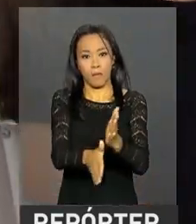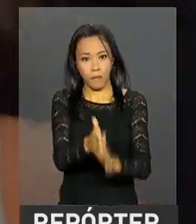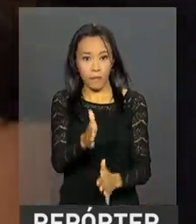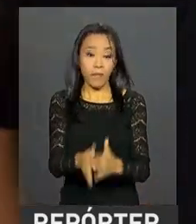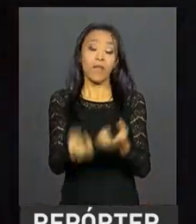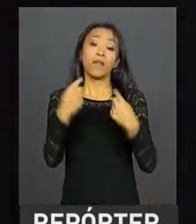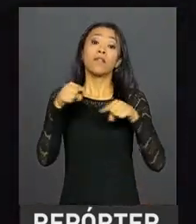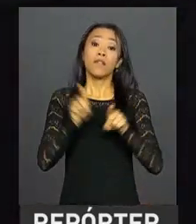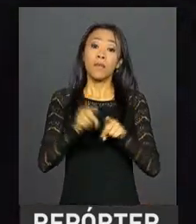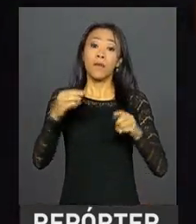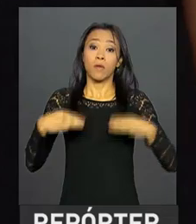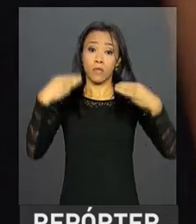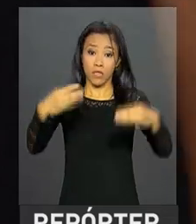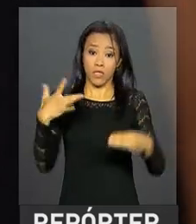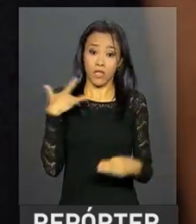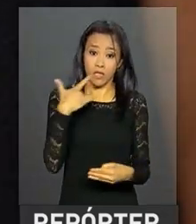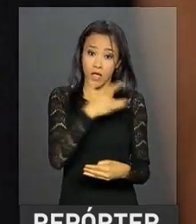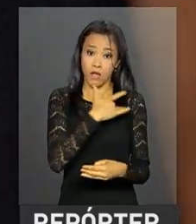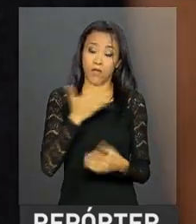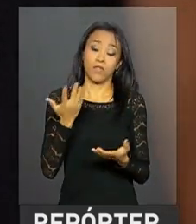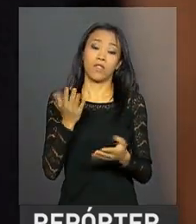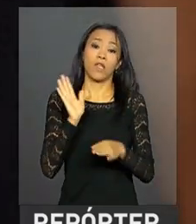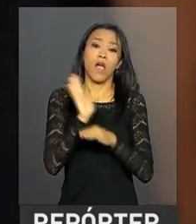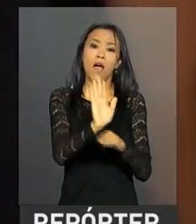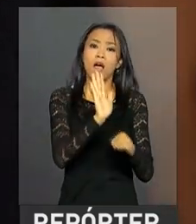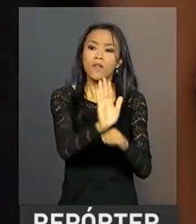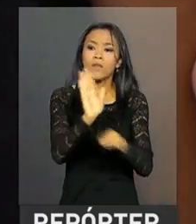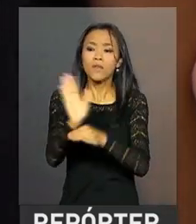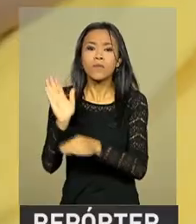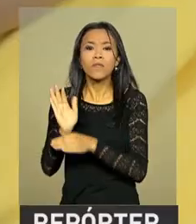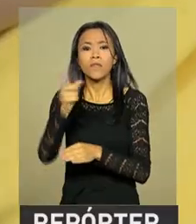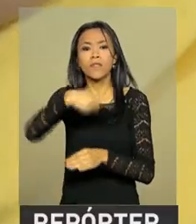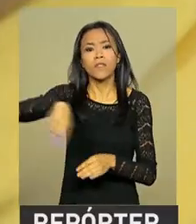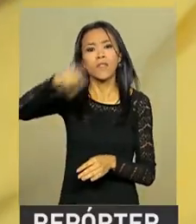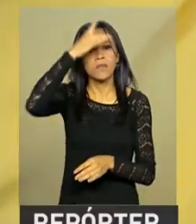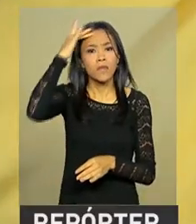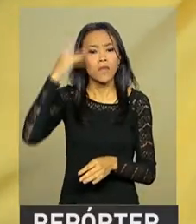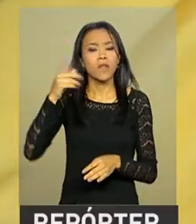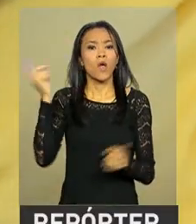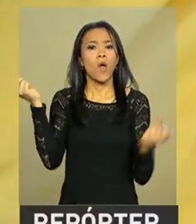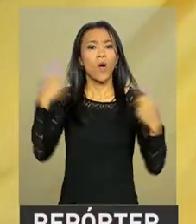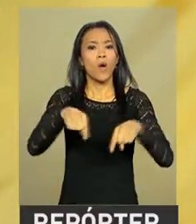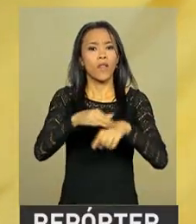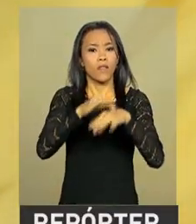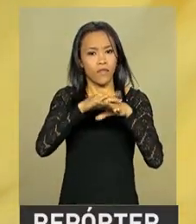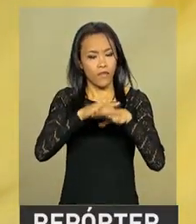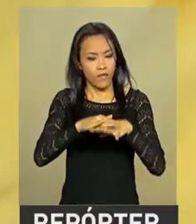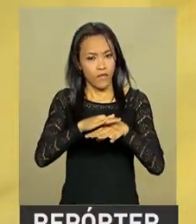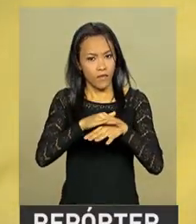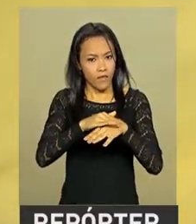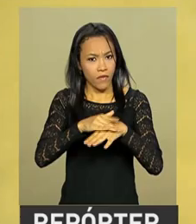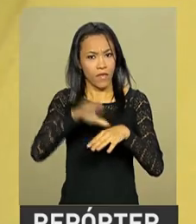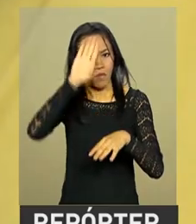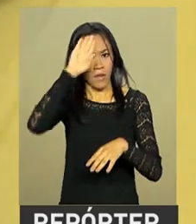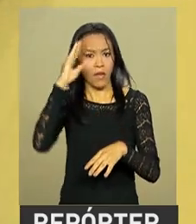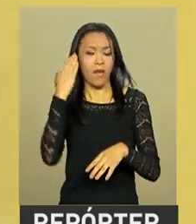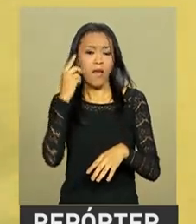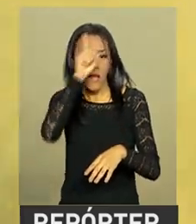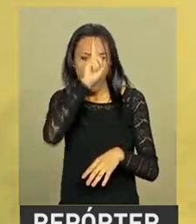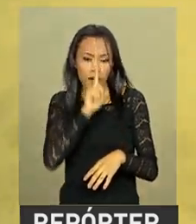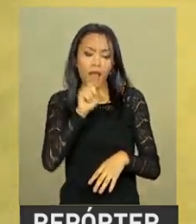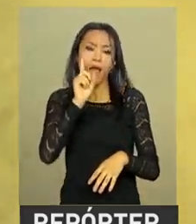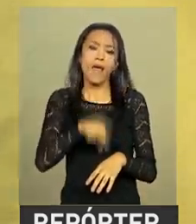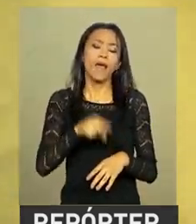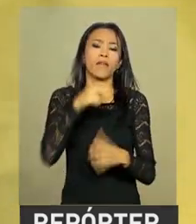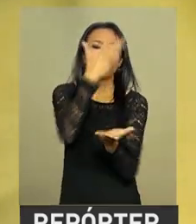também o aumento da assistência à população contra a febre amarela o que inclui atendimento exames e internações serão